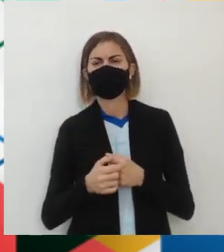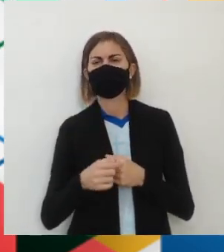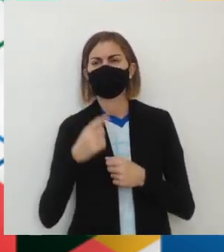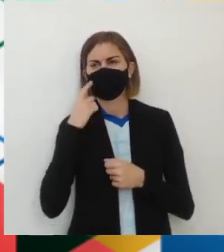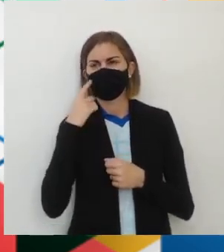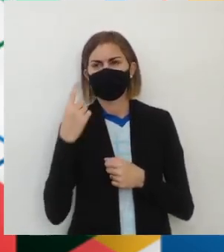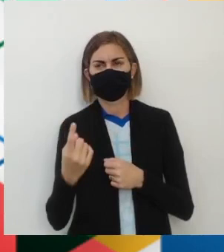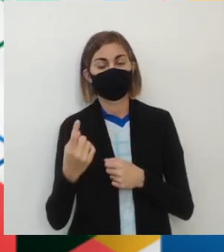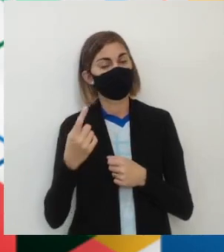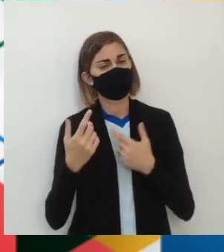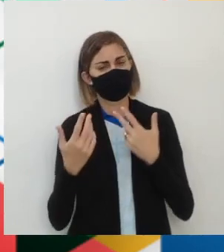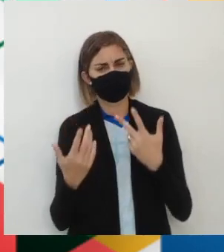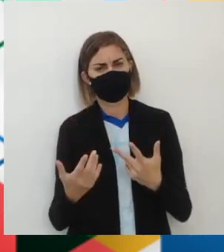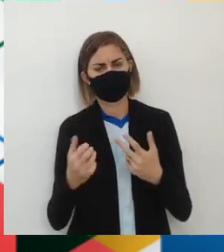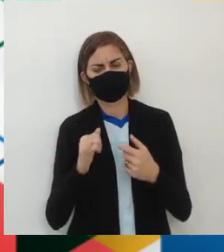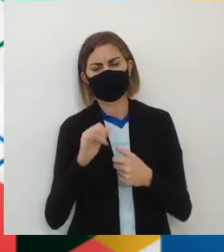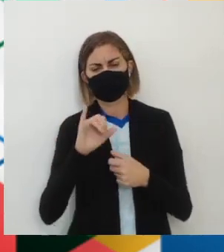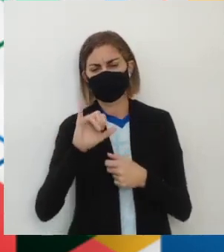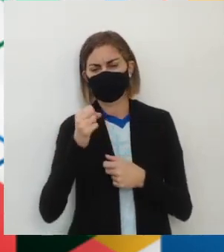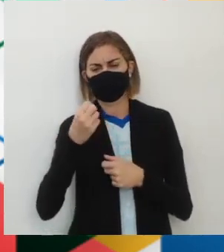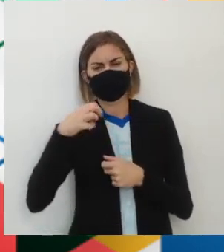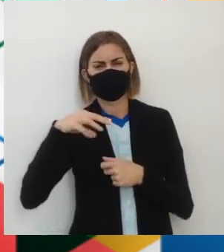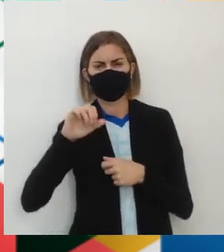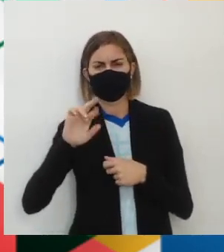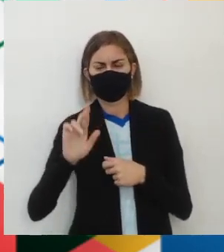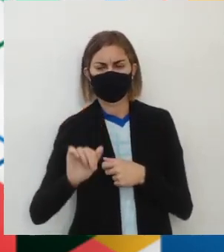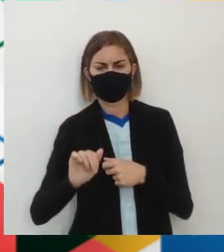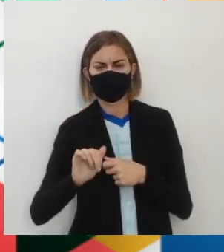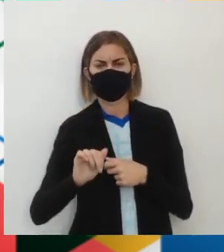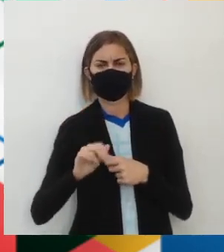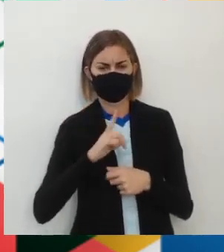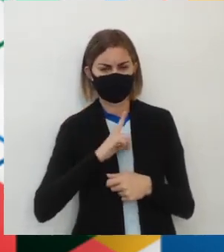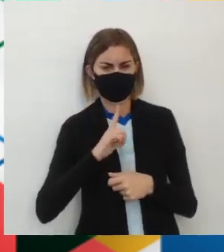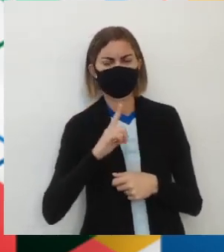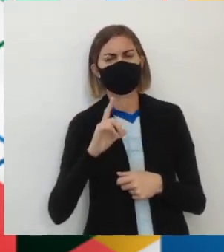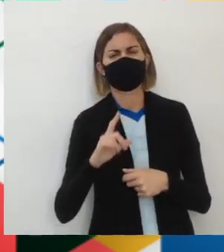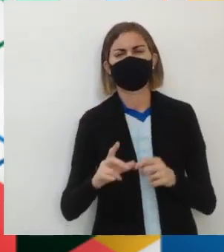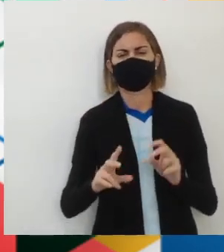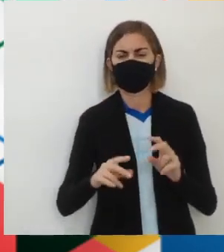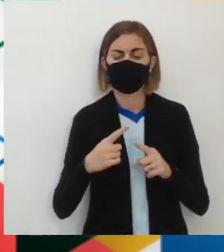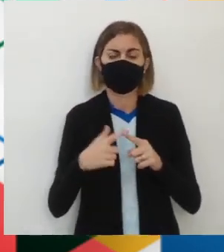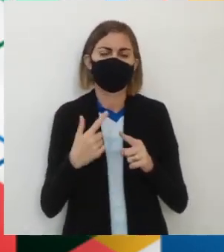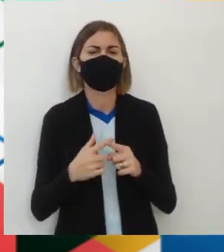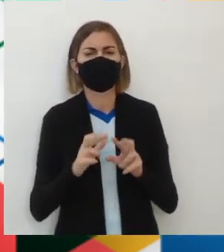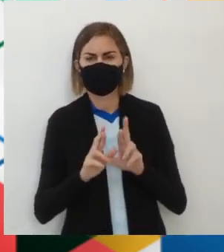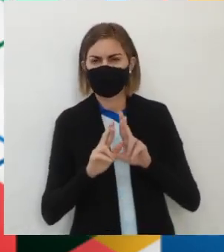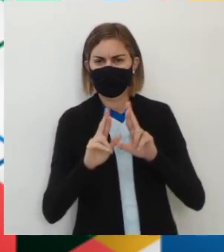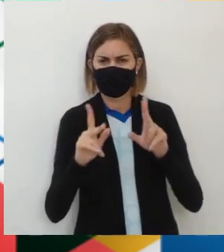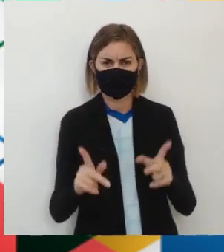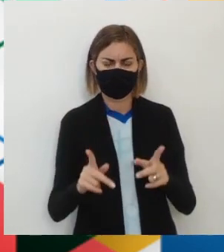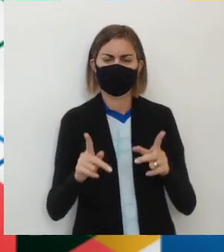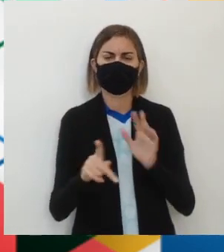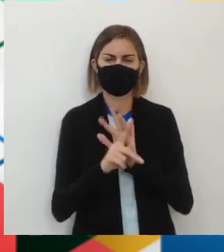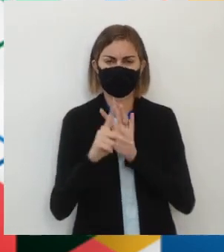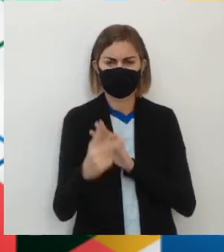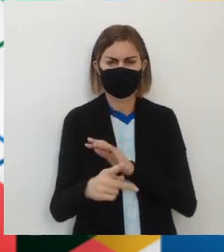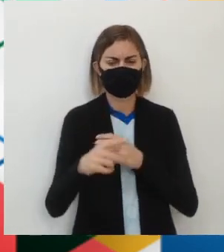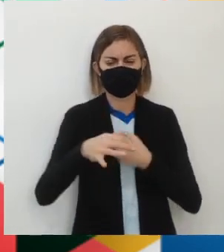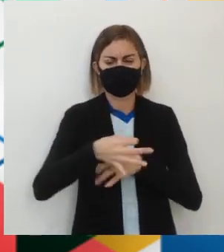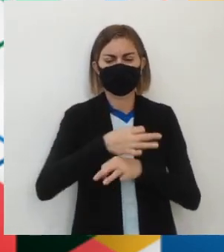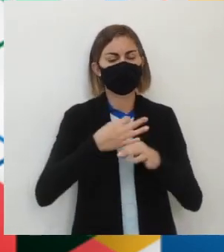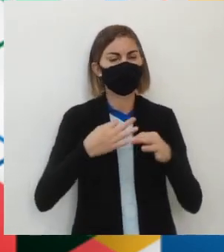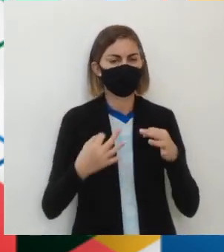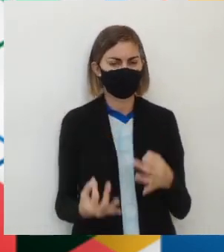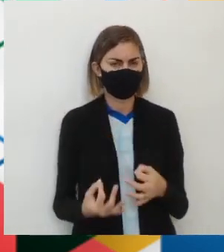tá? E aí, se a isomeria é cis-trans, se tem essa isomeria cis-trans, é porque há diferença na propriedade dessas